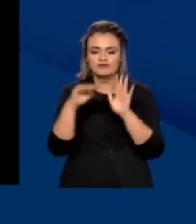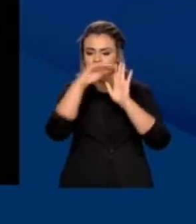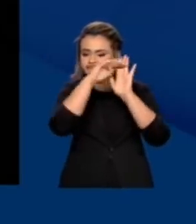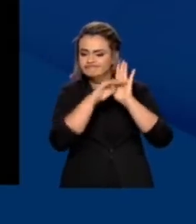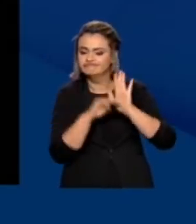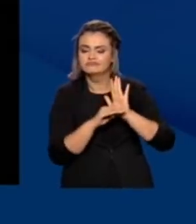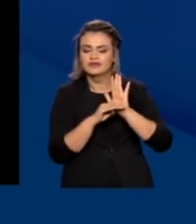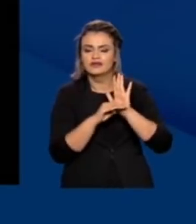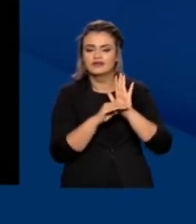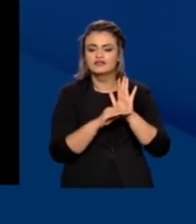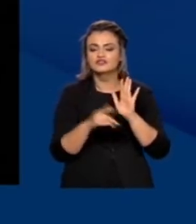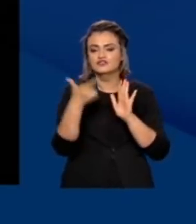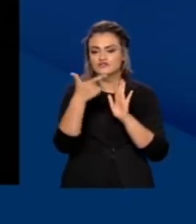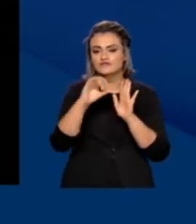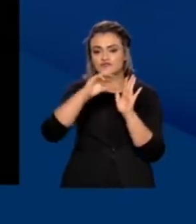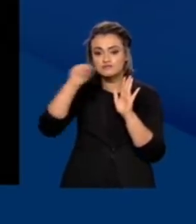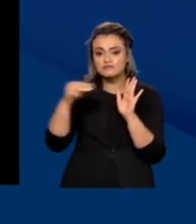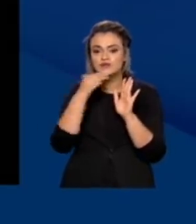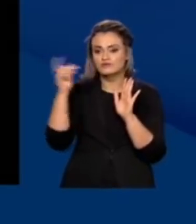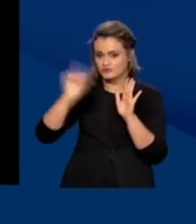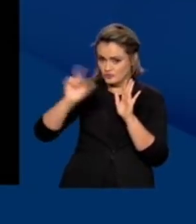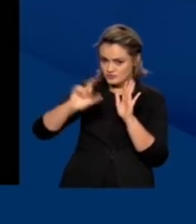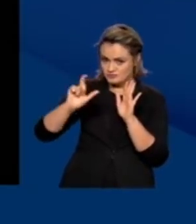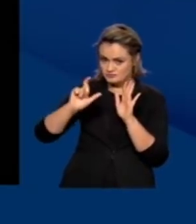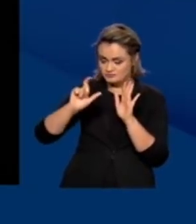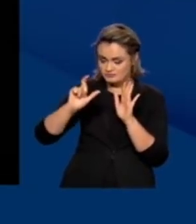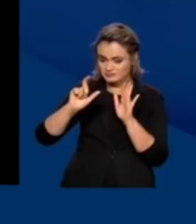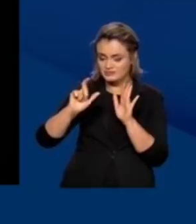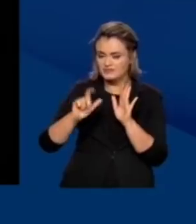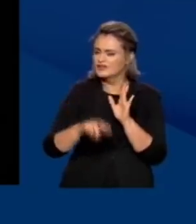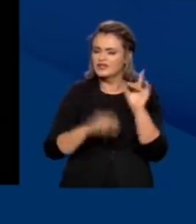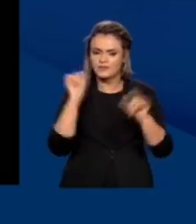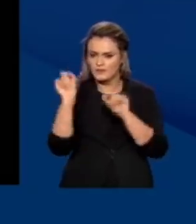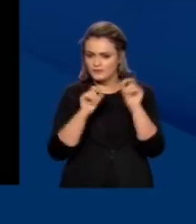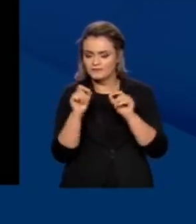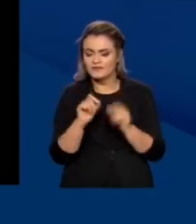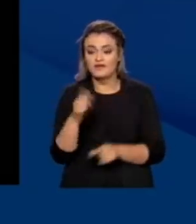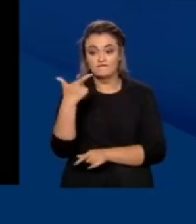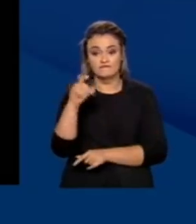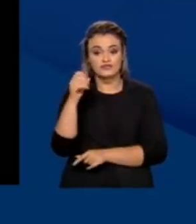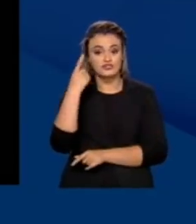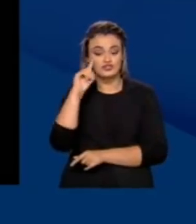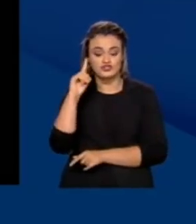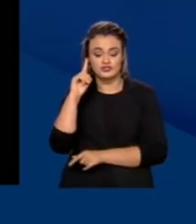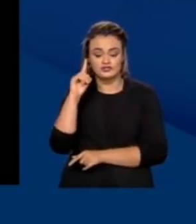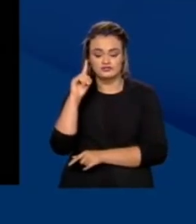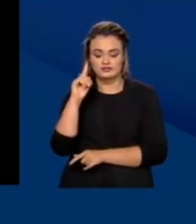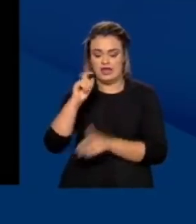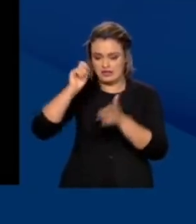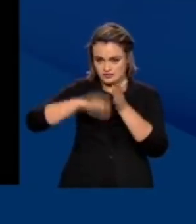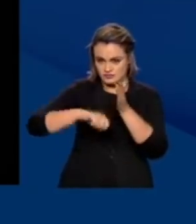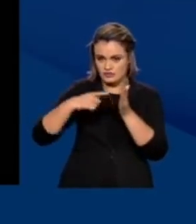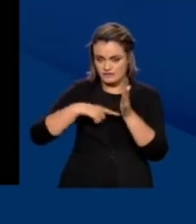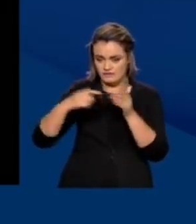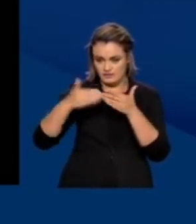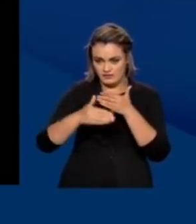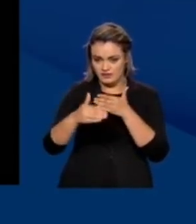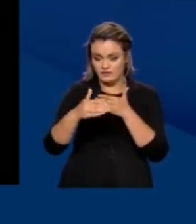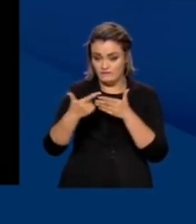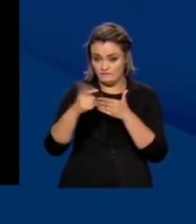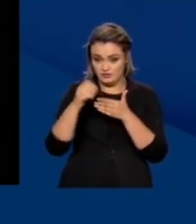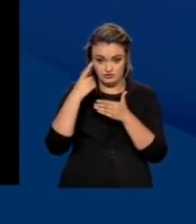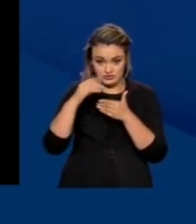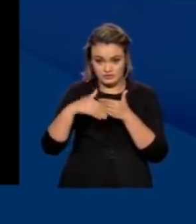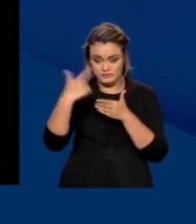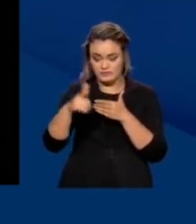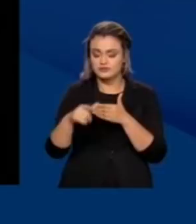escalonamento das 20 milhões de doses. Seriam 20 dias após a assinatura, 4 milhões